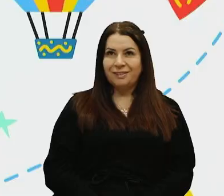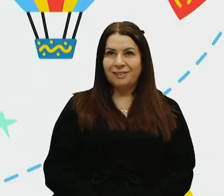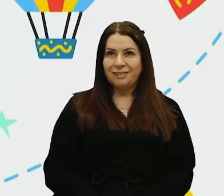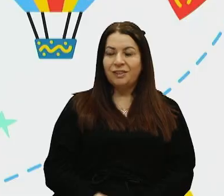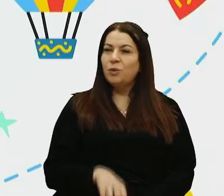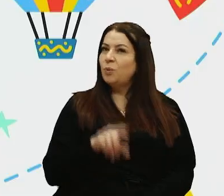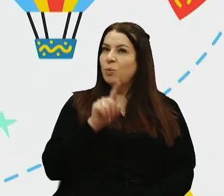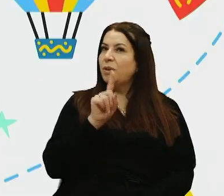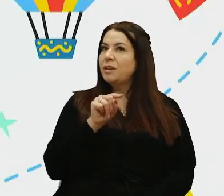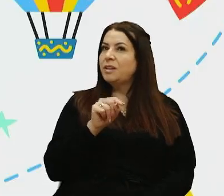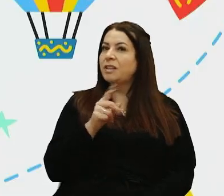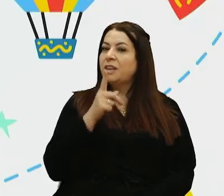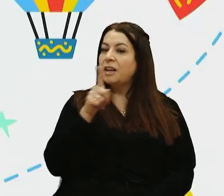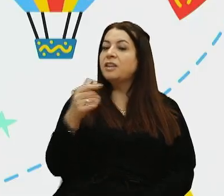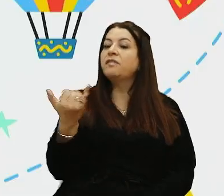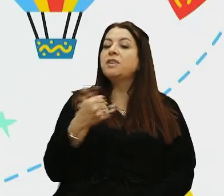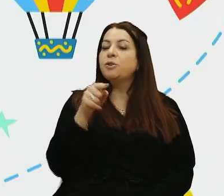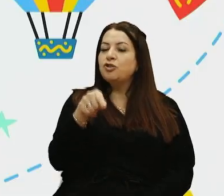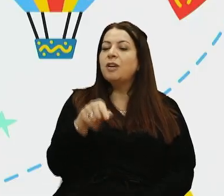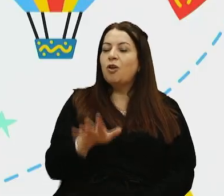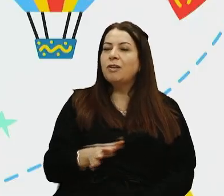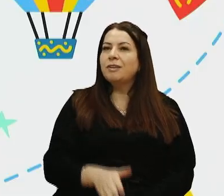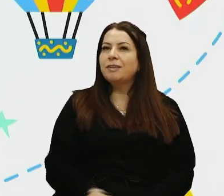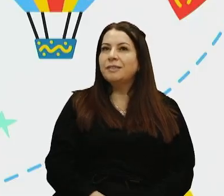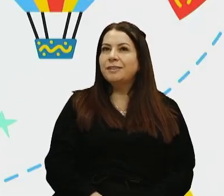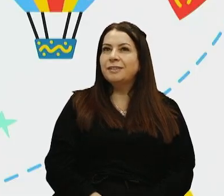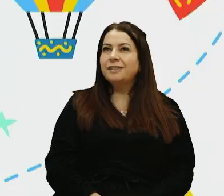O que ela diria pra ti?